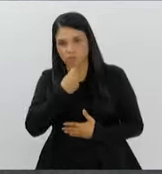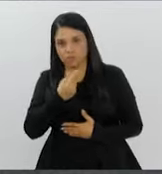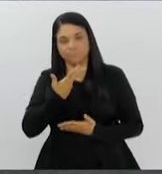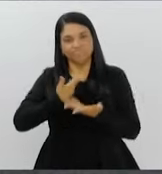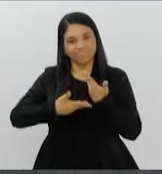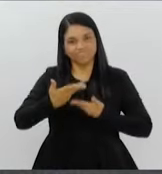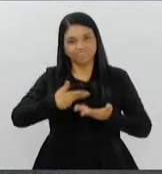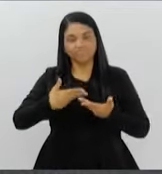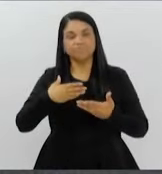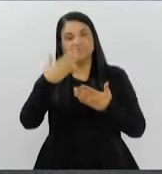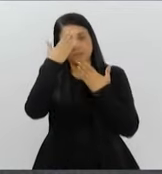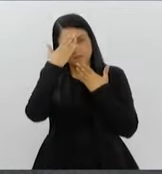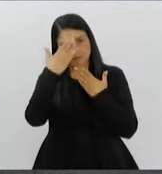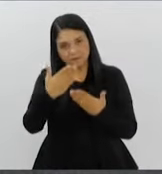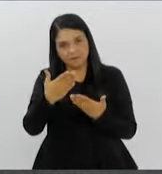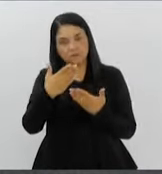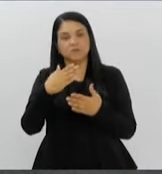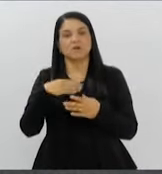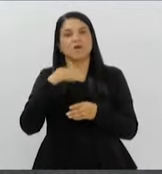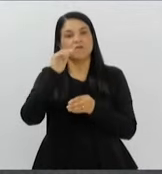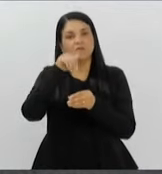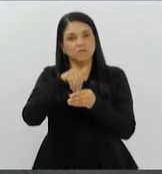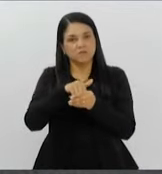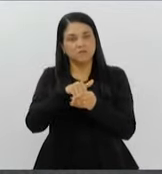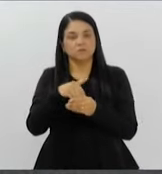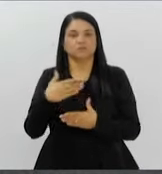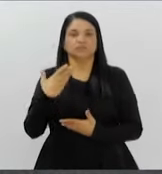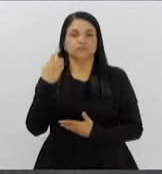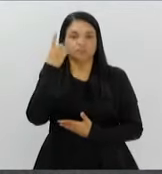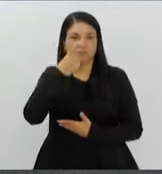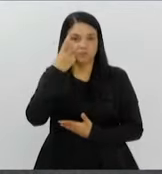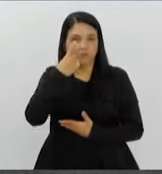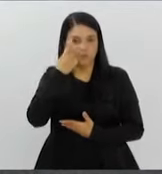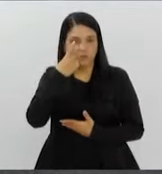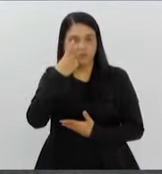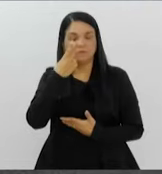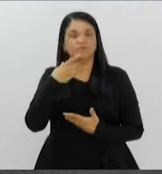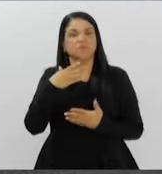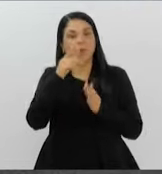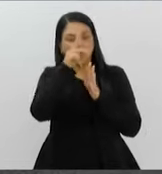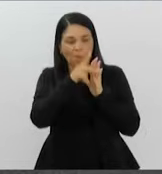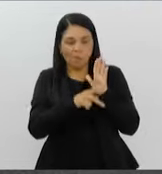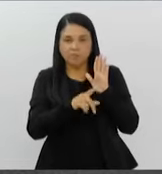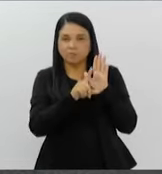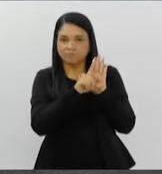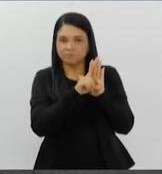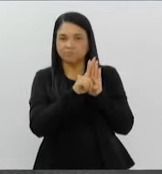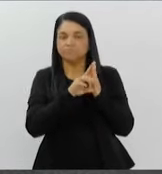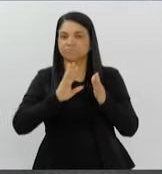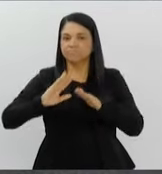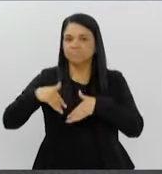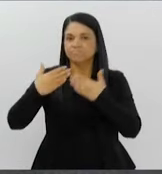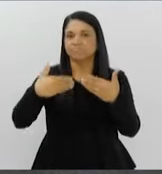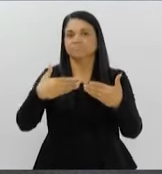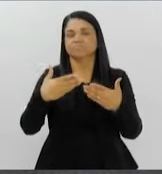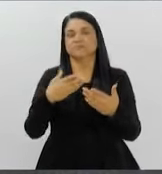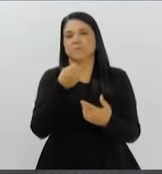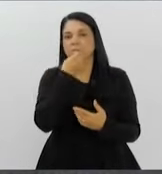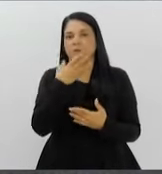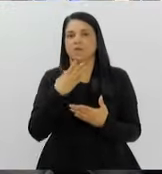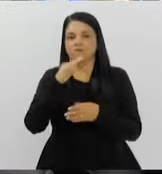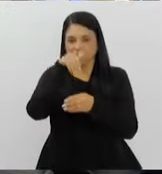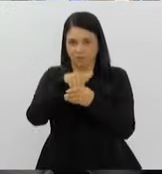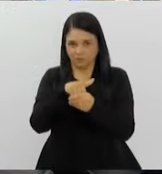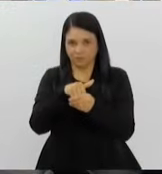agradeço imensamente, né, a votação dos meus pares. Eu espero que o projeto, né, caminhe e tramite bem pela casa. Obrigada,